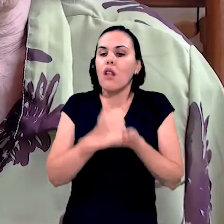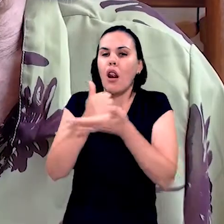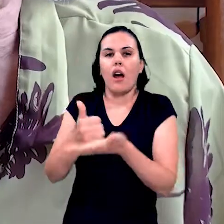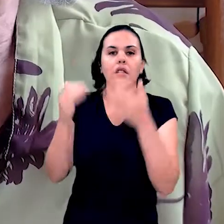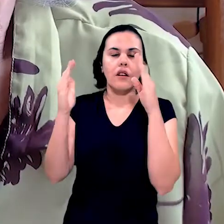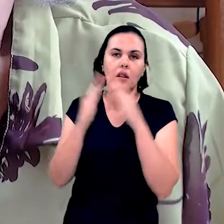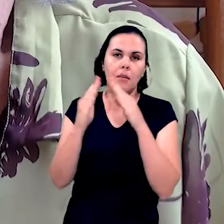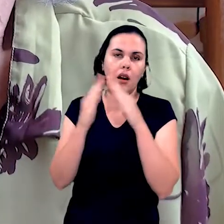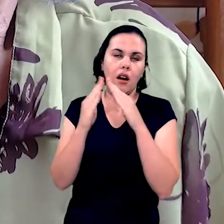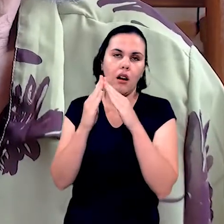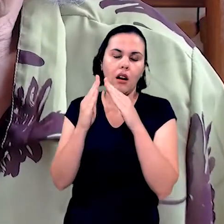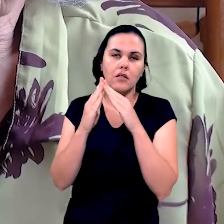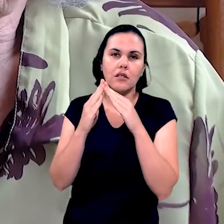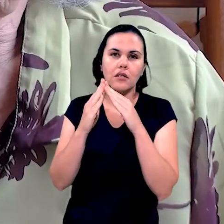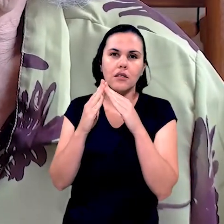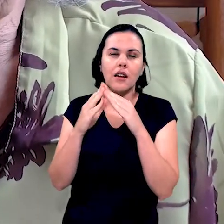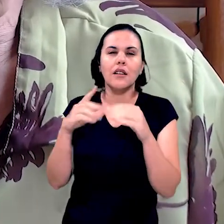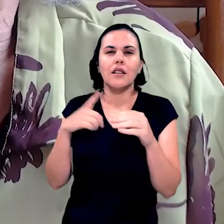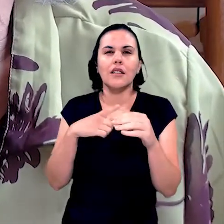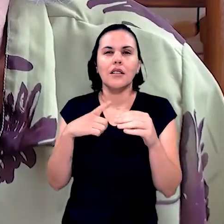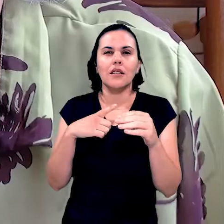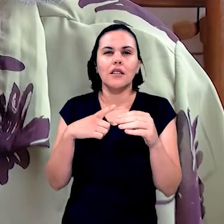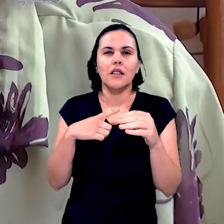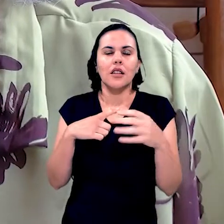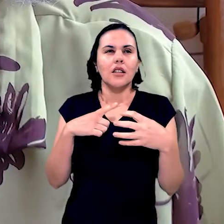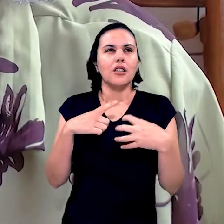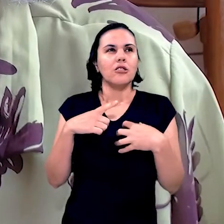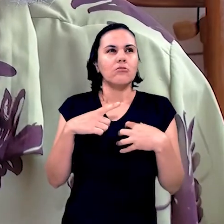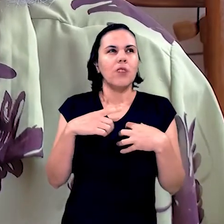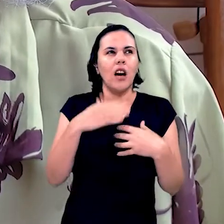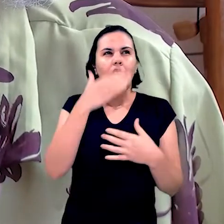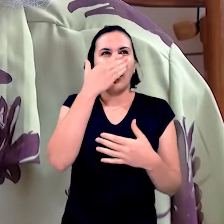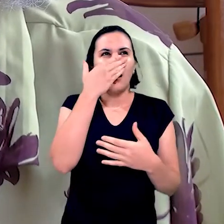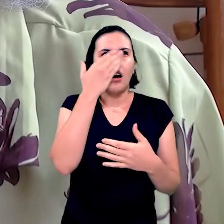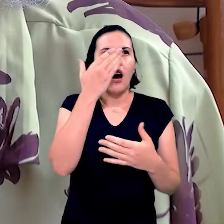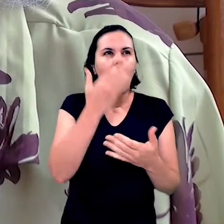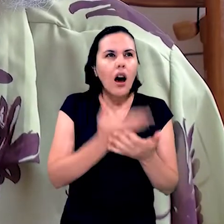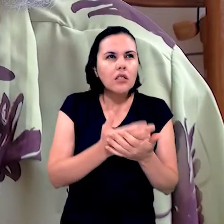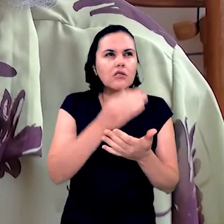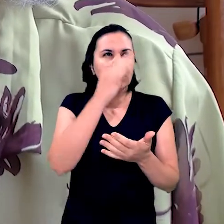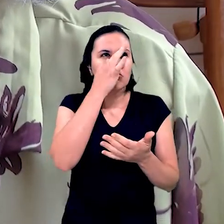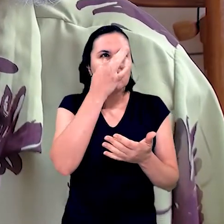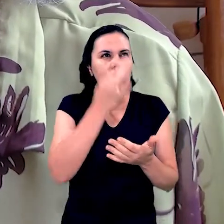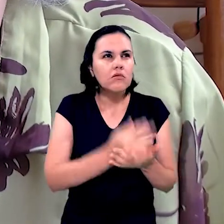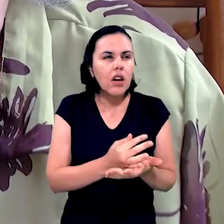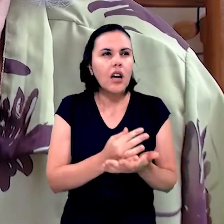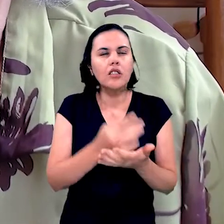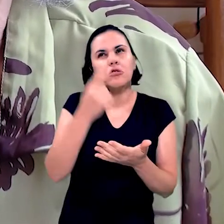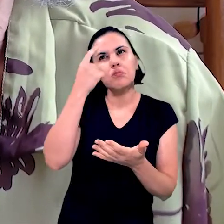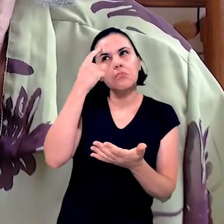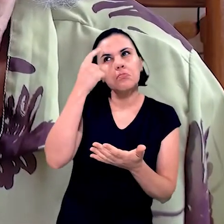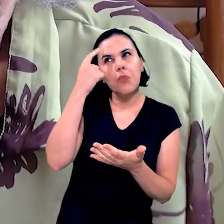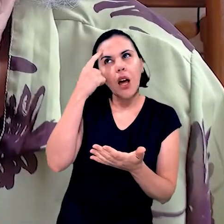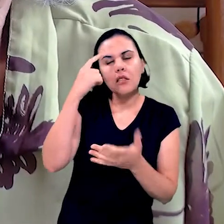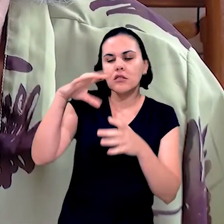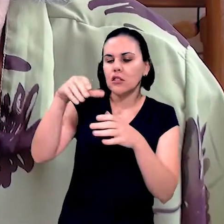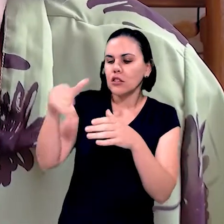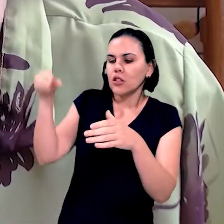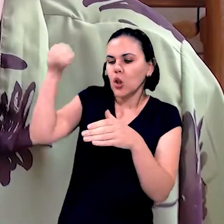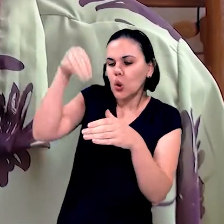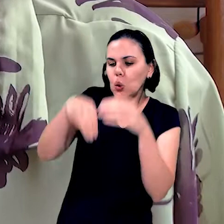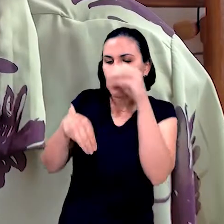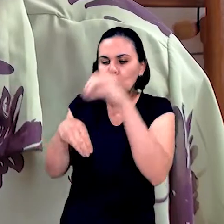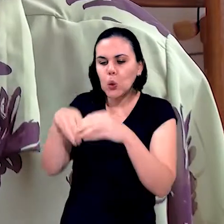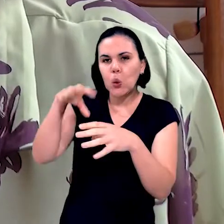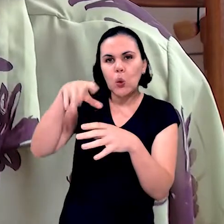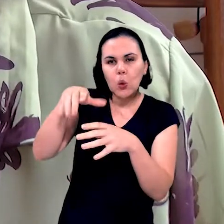leva para casa e tem aquela fé, aquela coisa, e a gente põe dentro das